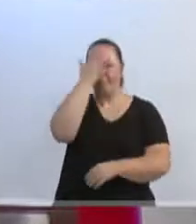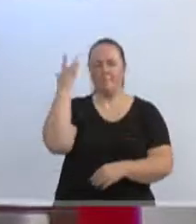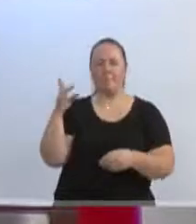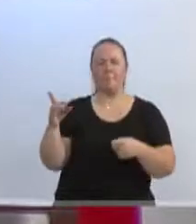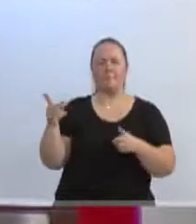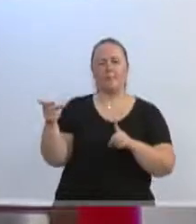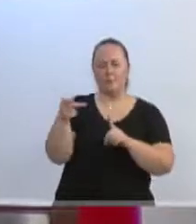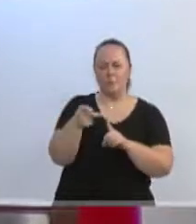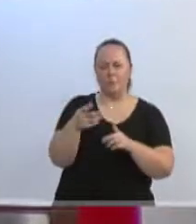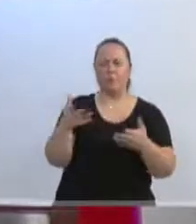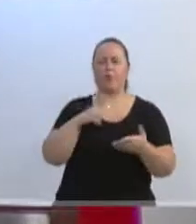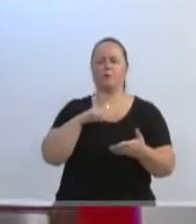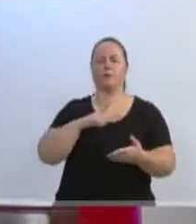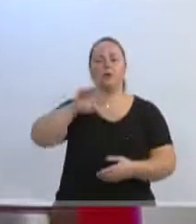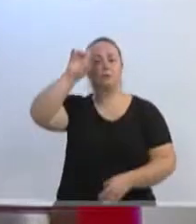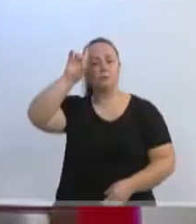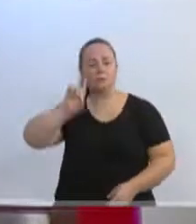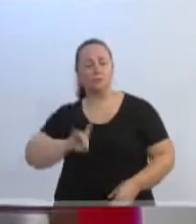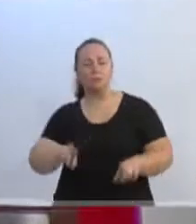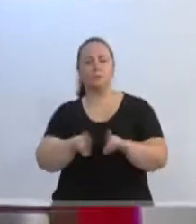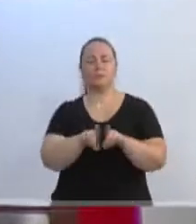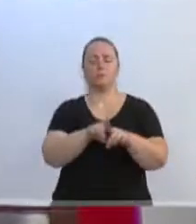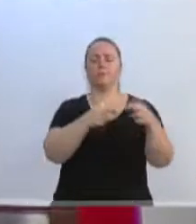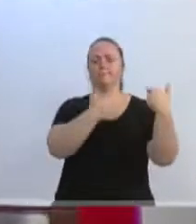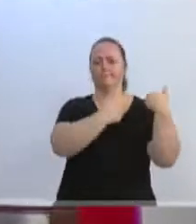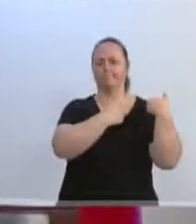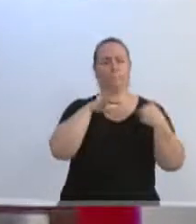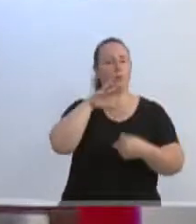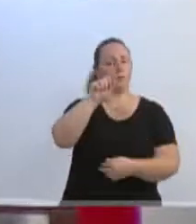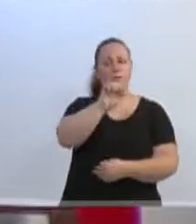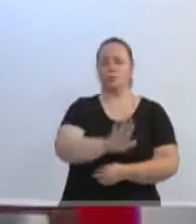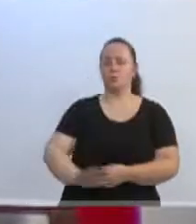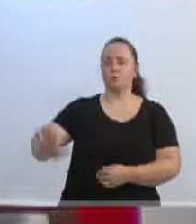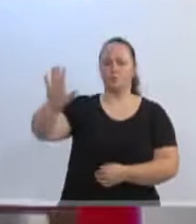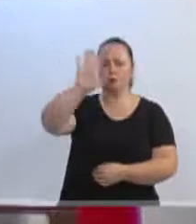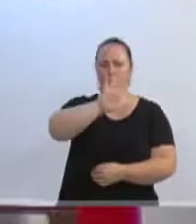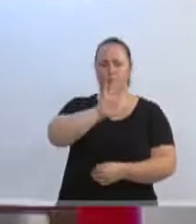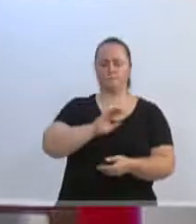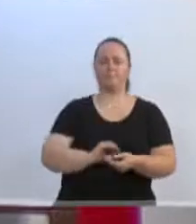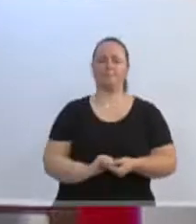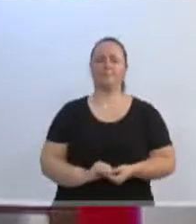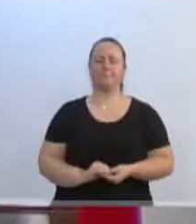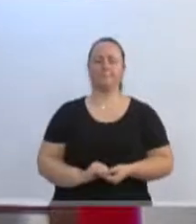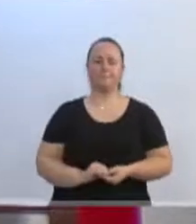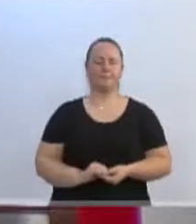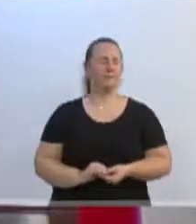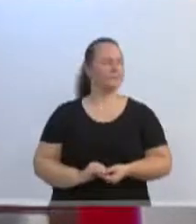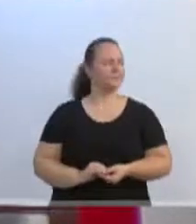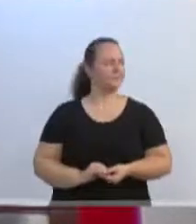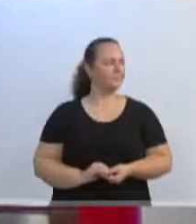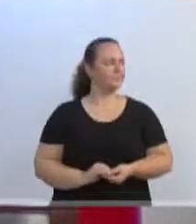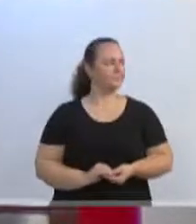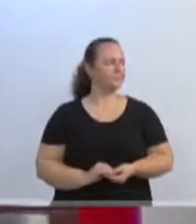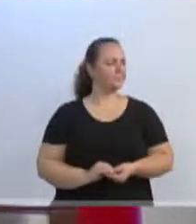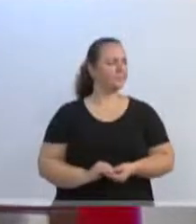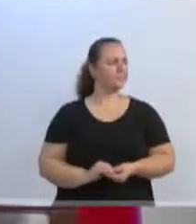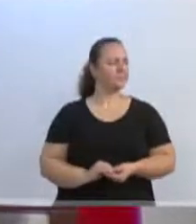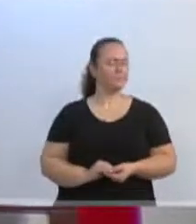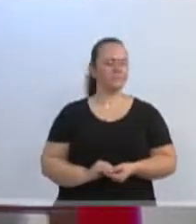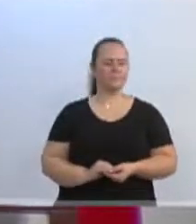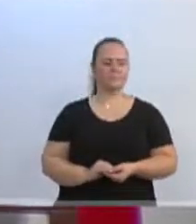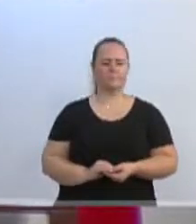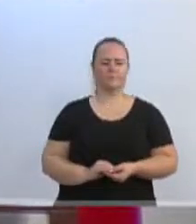direitos e seus deveres, e é isso que a gente precisa ter para todos. Bom, eu queria mostrar uma foto, já que falaram agora dos 400 mil reais,